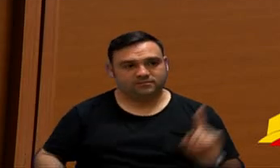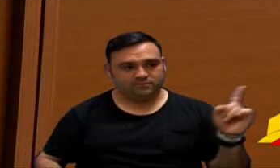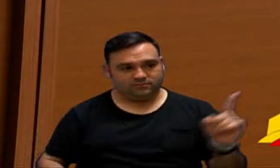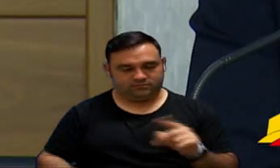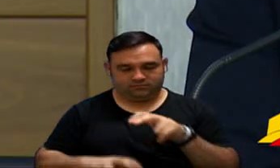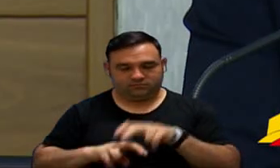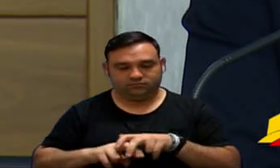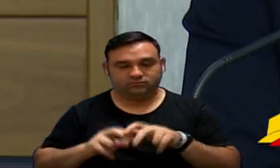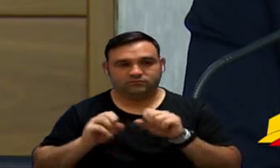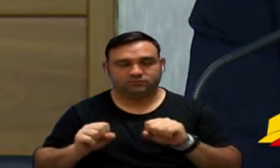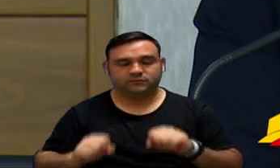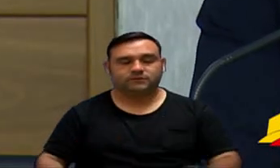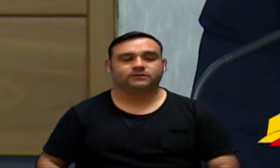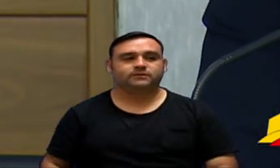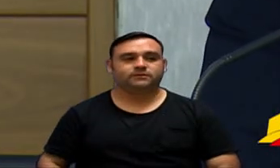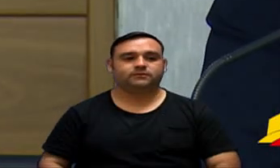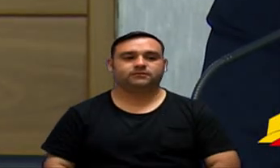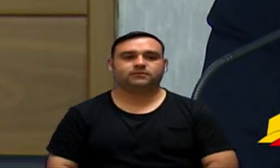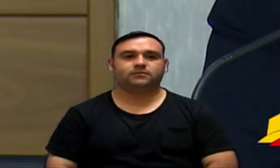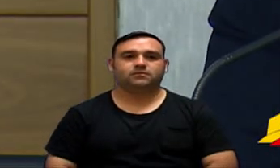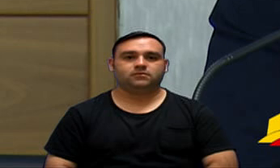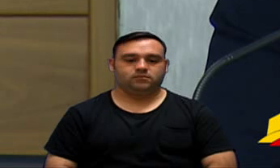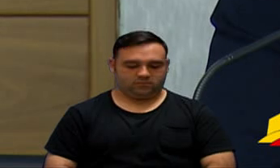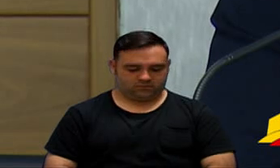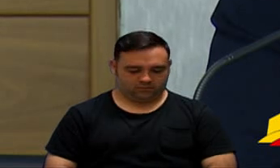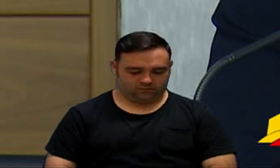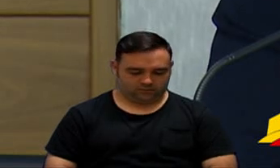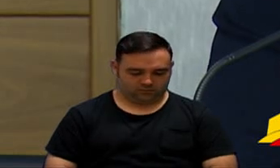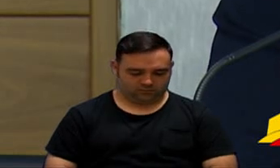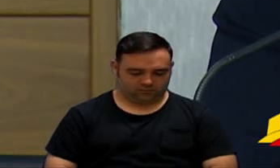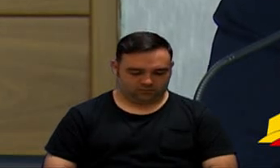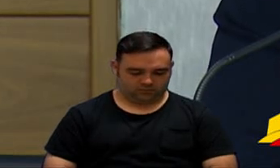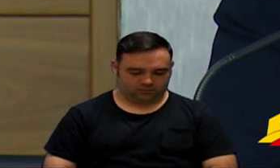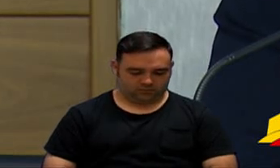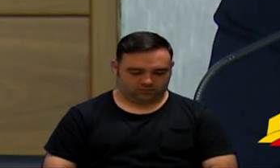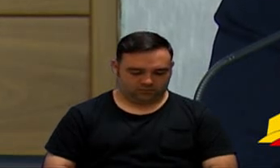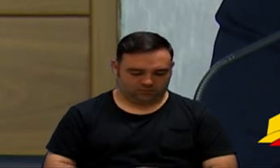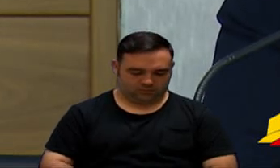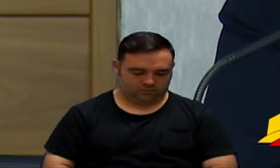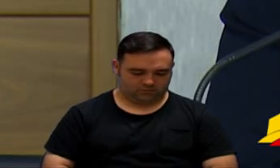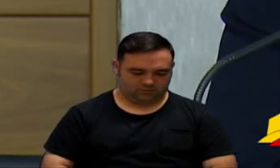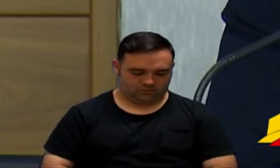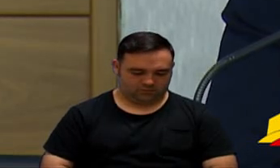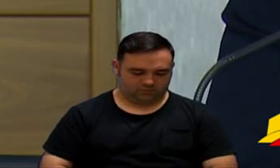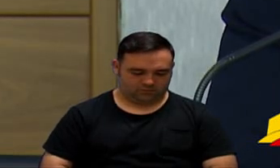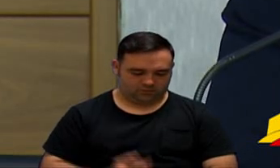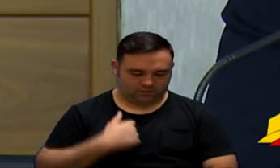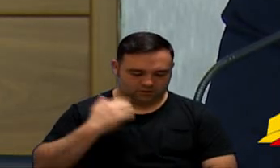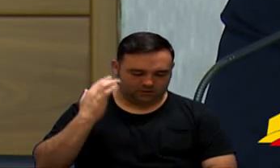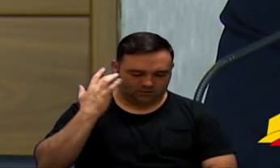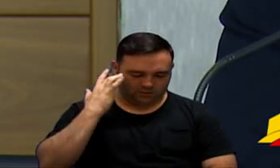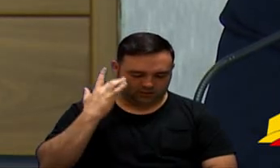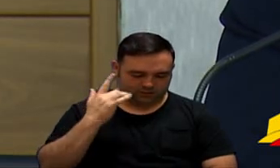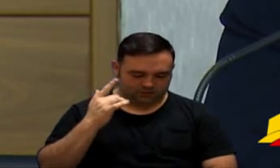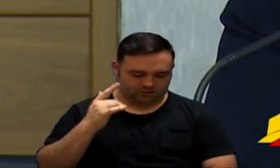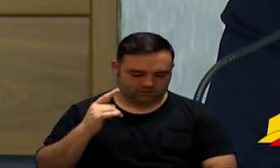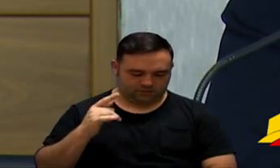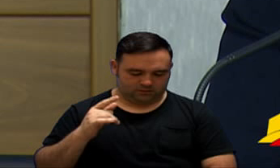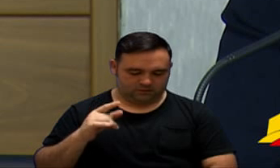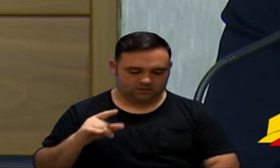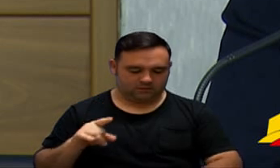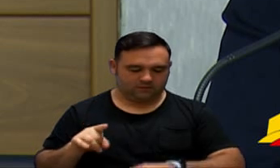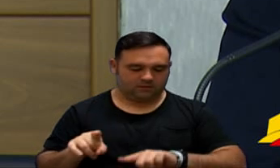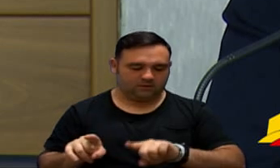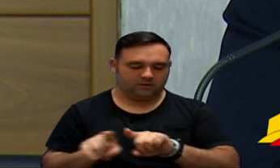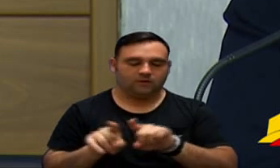Fernanda, se quiser já... vier para cá. Eu gostaria de... Porque ele, acredito que ele respondeu os questionamentos, ele tem